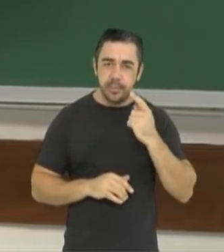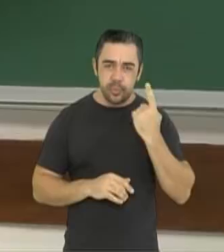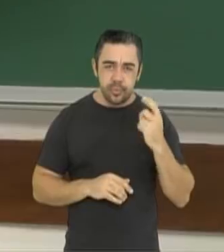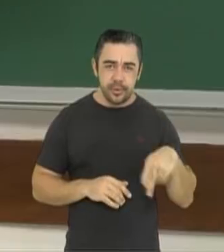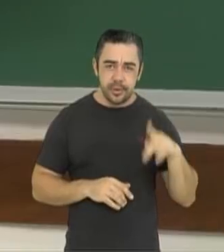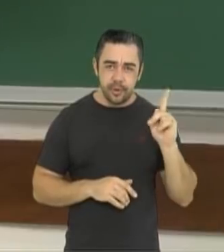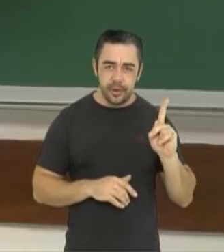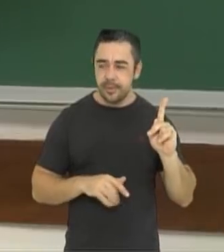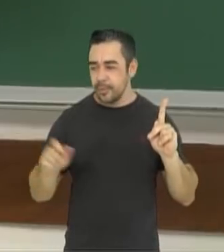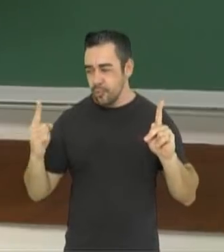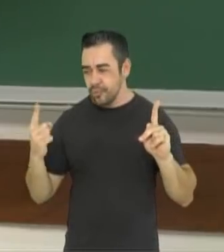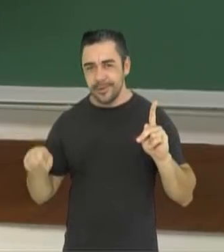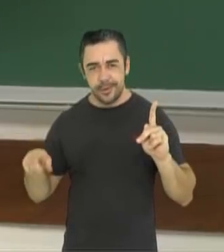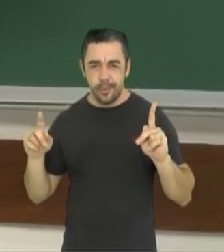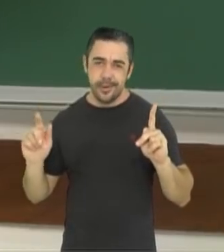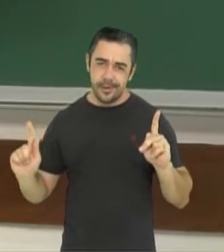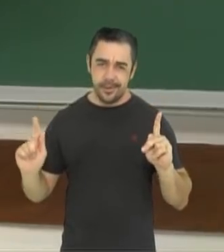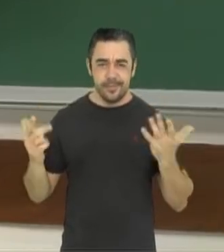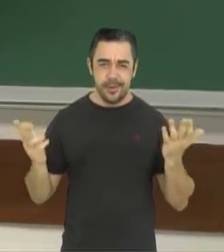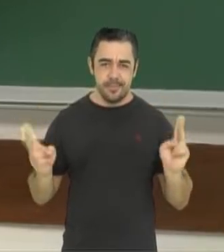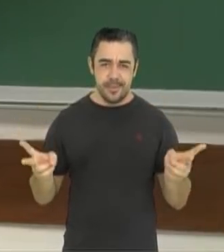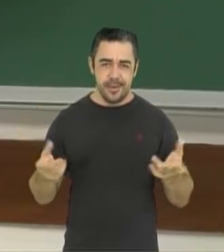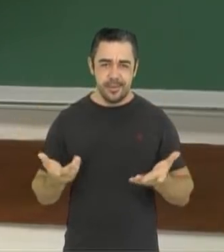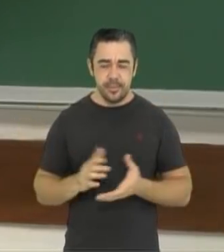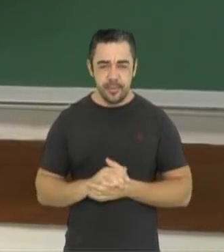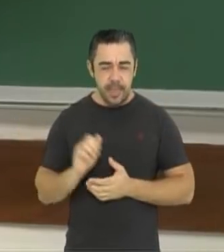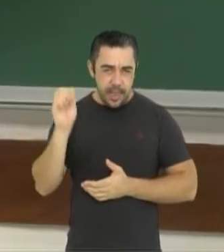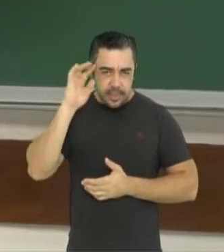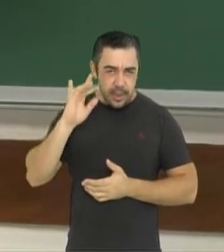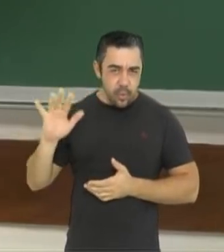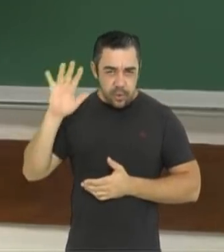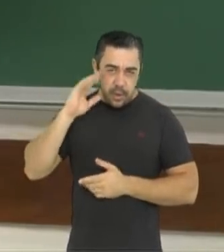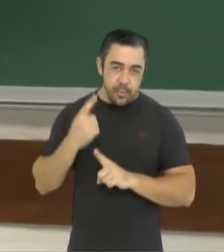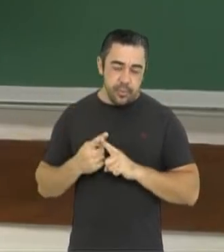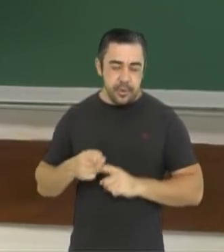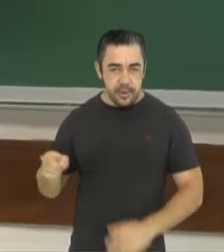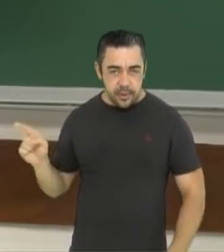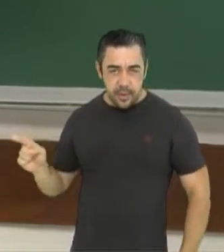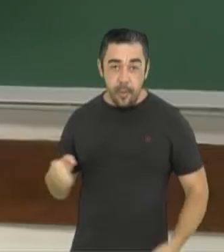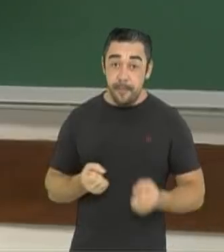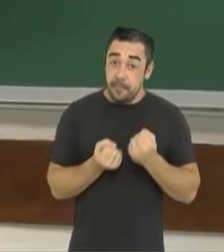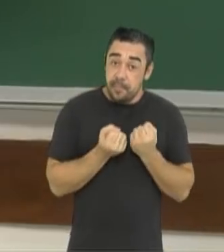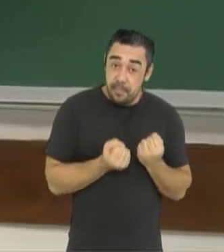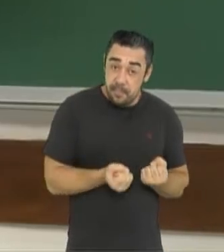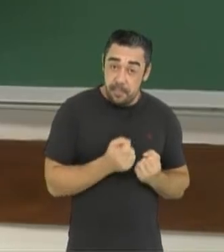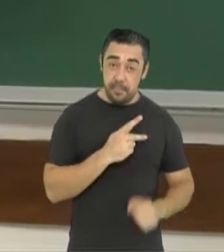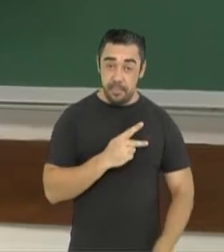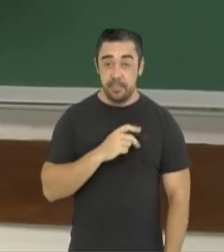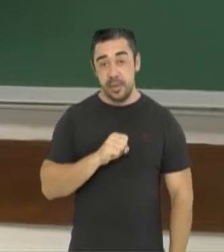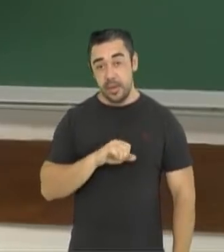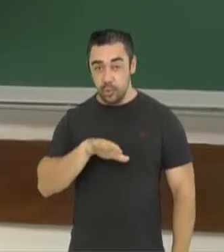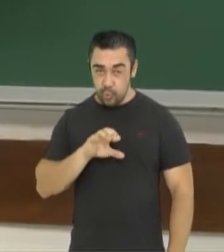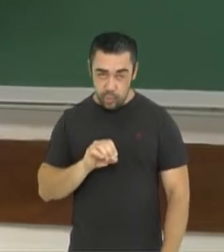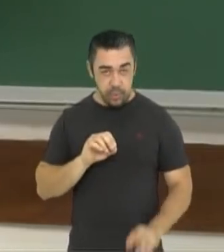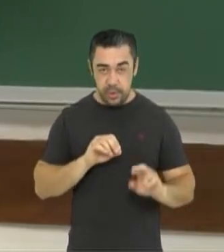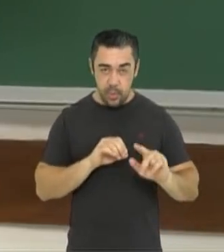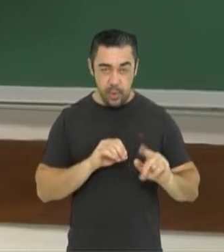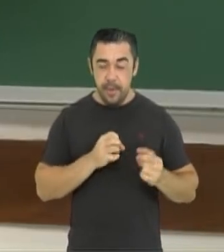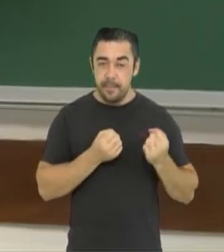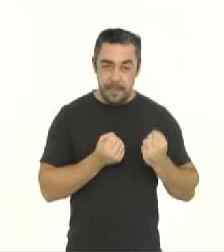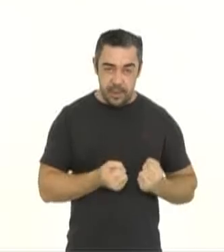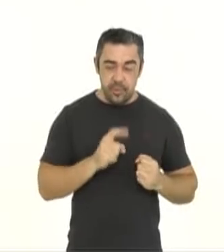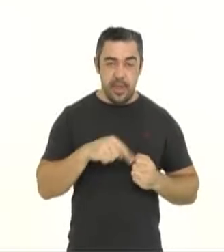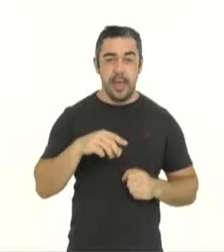é a resposta e a teoria científica por trás disso, né? O peso, que na verdade não é peso, vimos na aula passada, é a